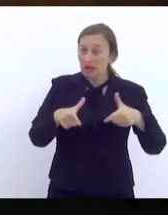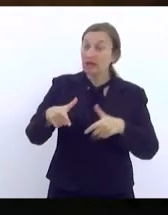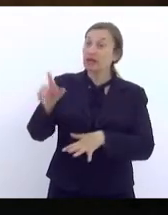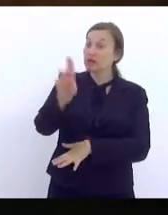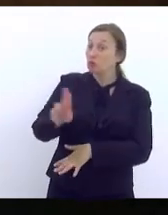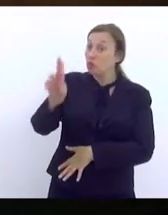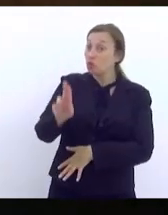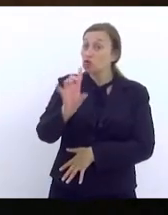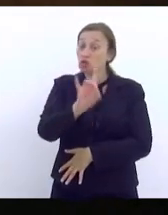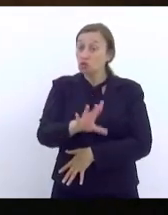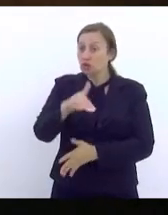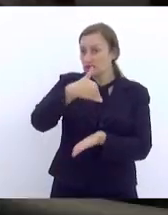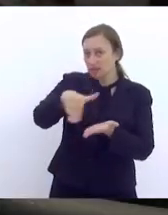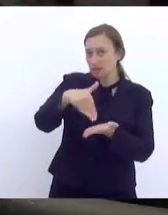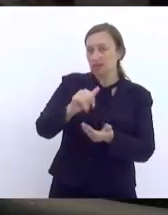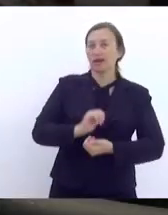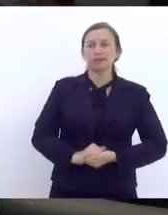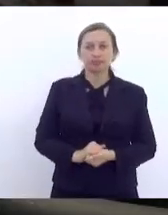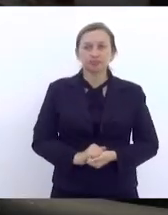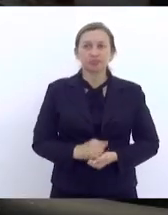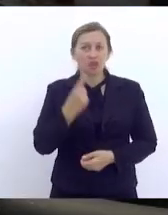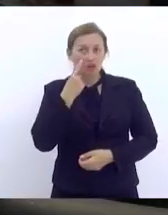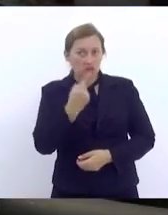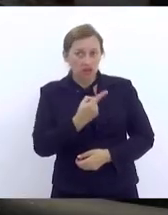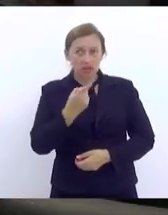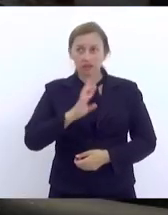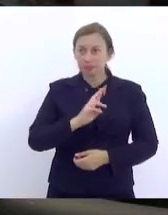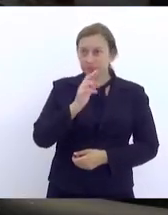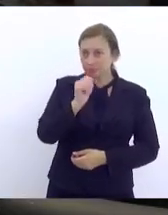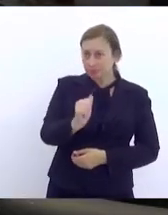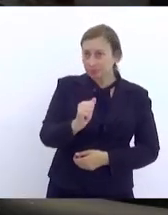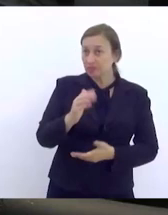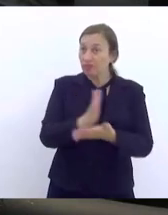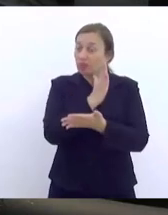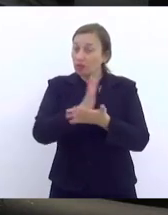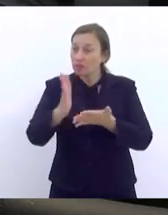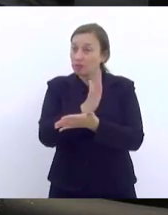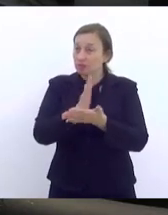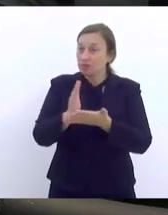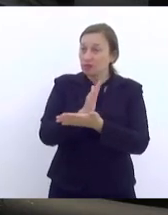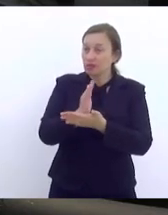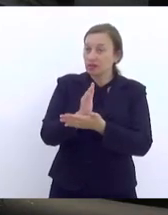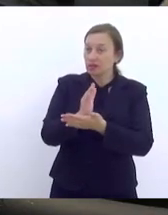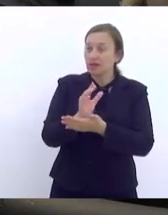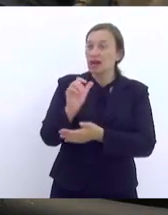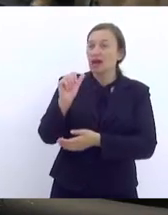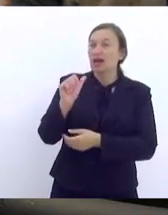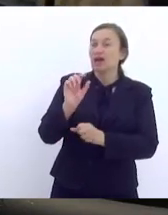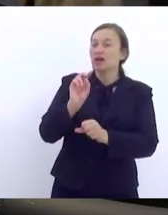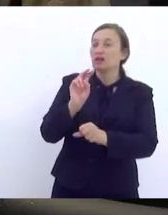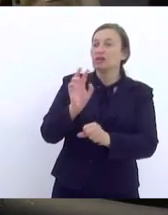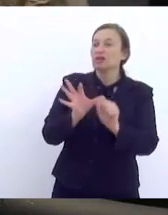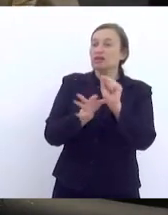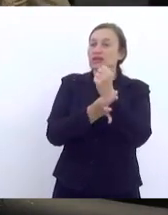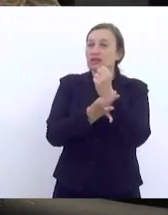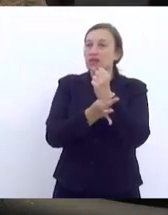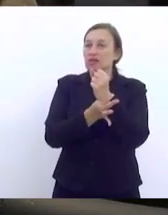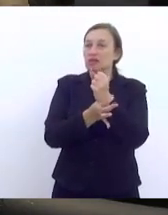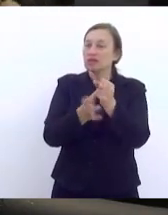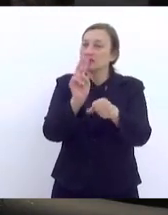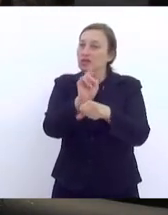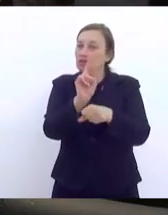secretária e aqui Rodrigo alguns agentes que fazem a segurança do marido da secretária declarar o